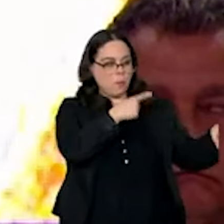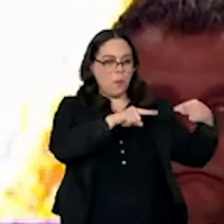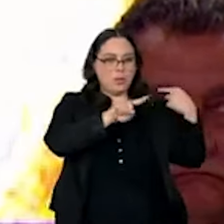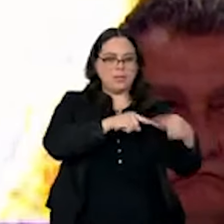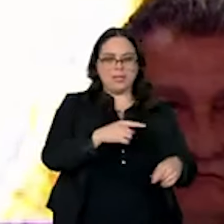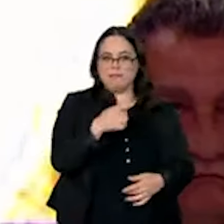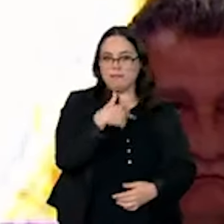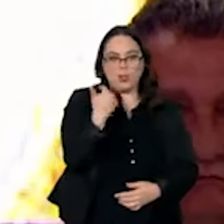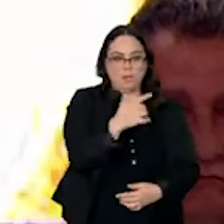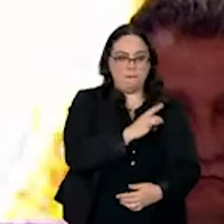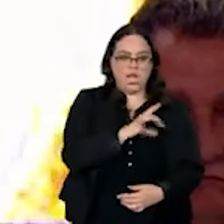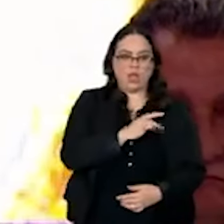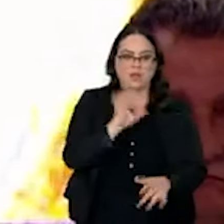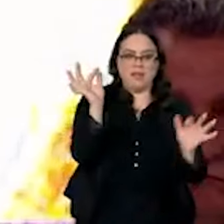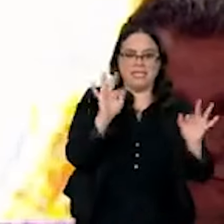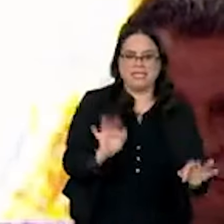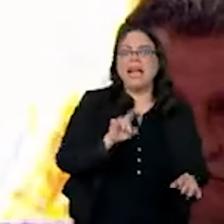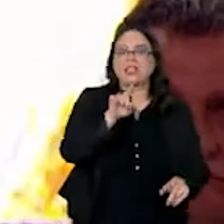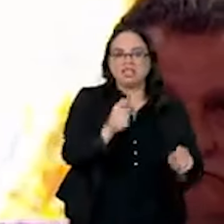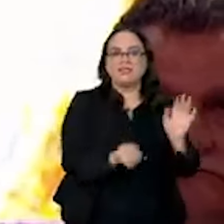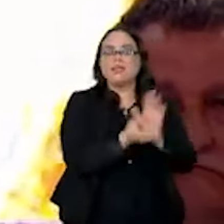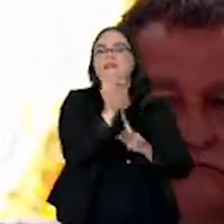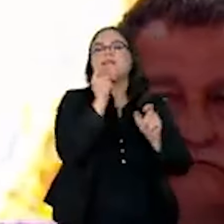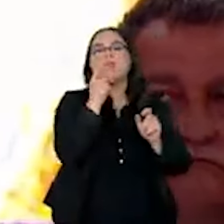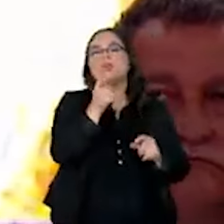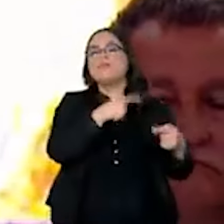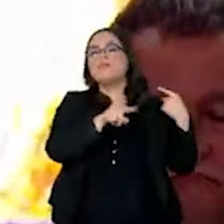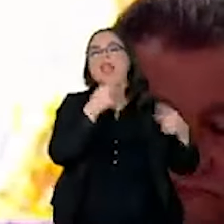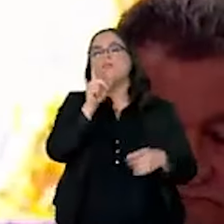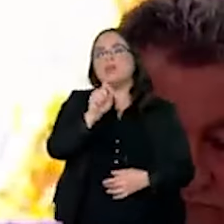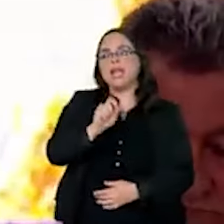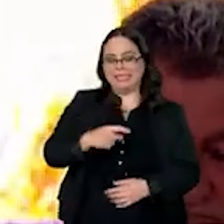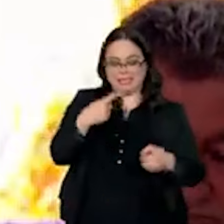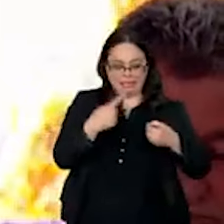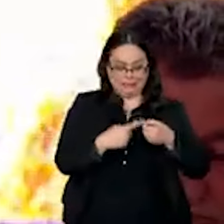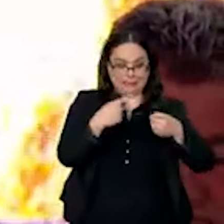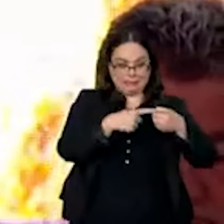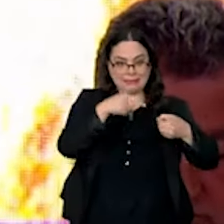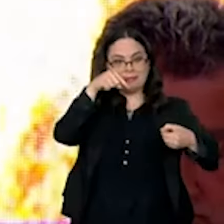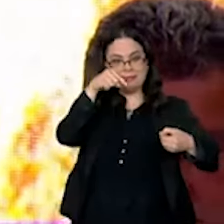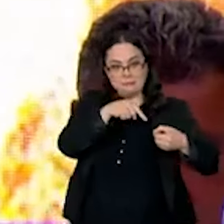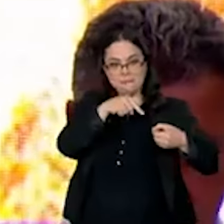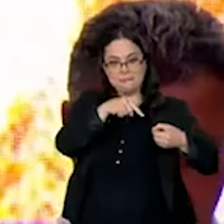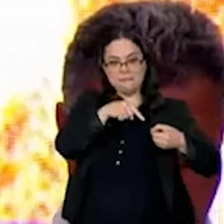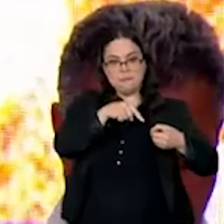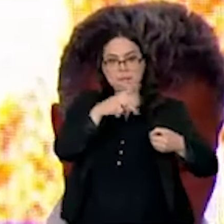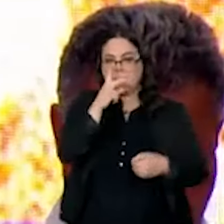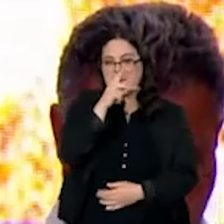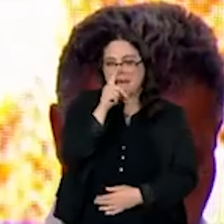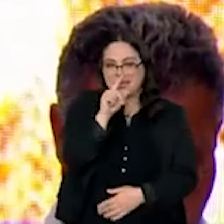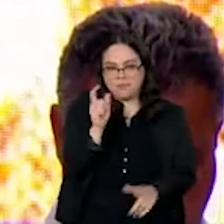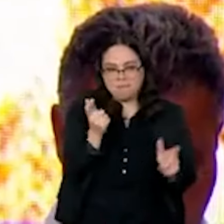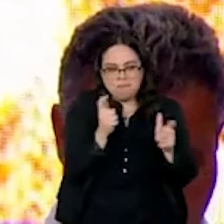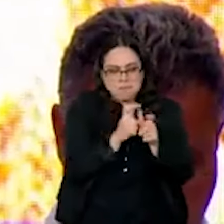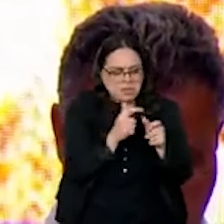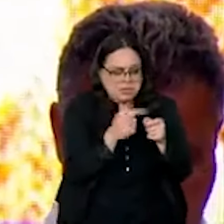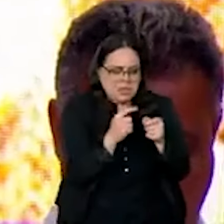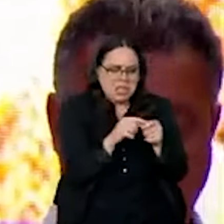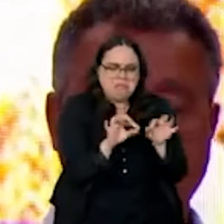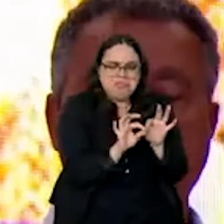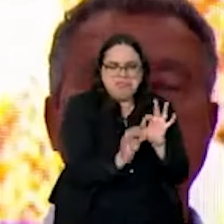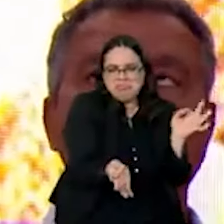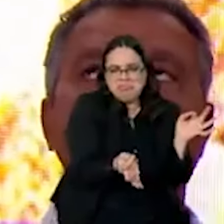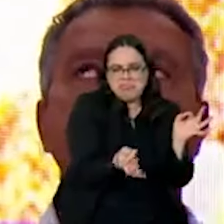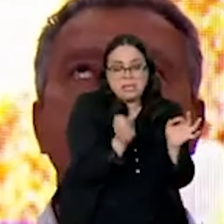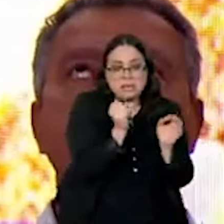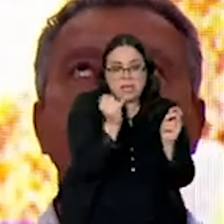de Ser Feliz. Ele fez uma música que dizia assim: uma cidade parece pequena